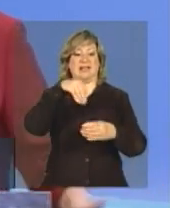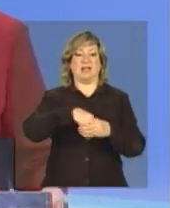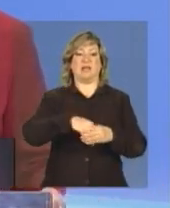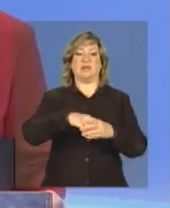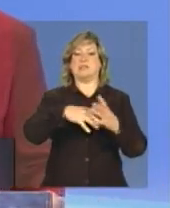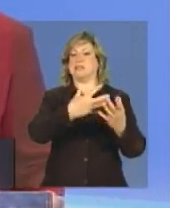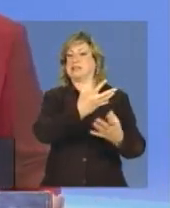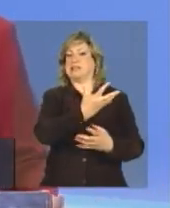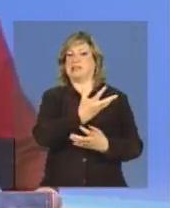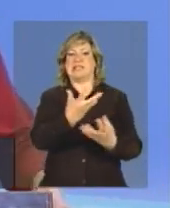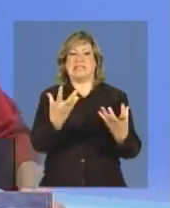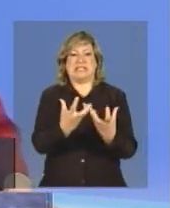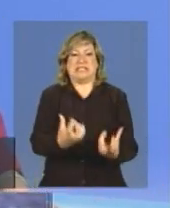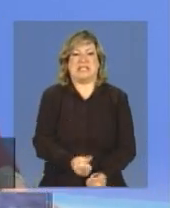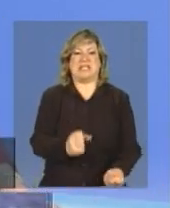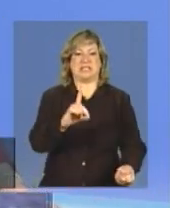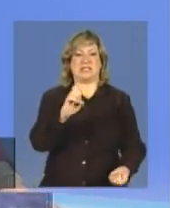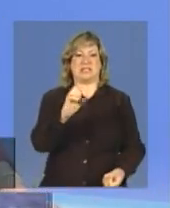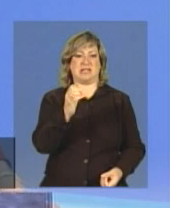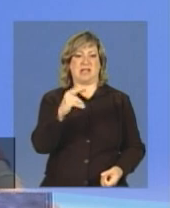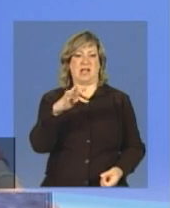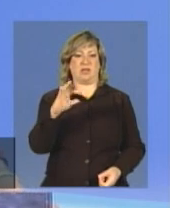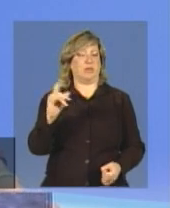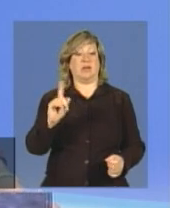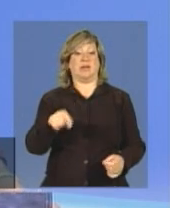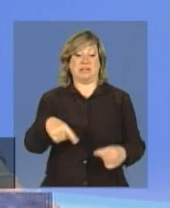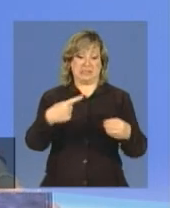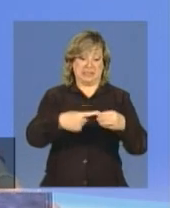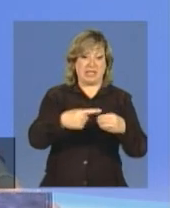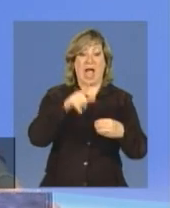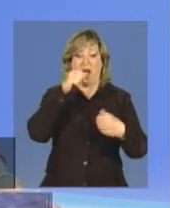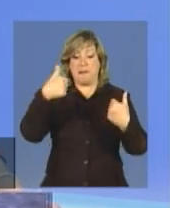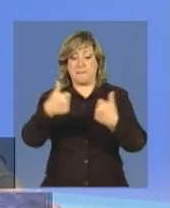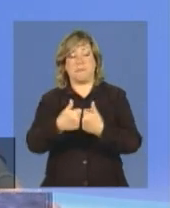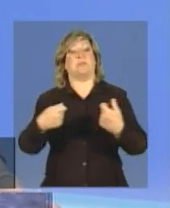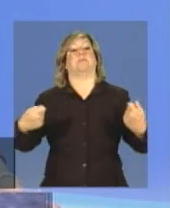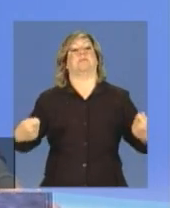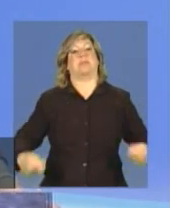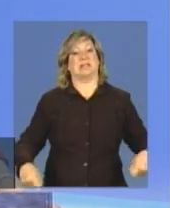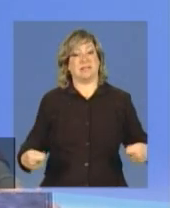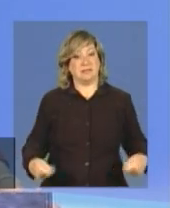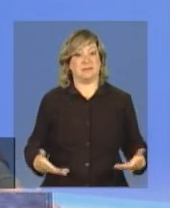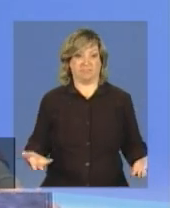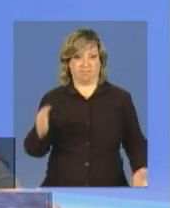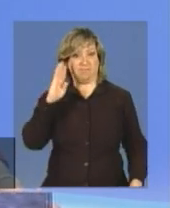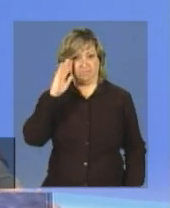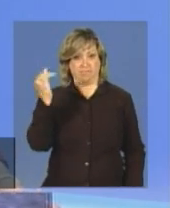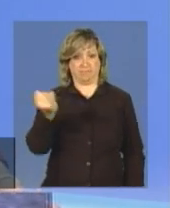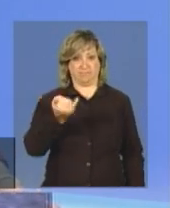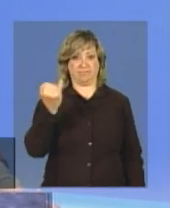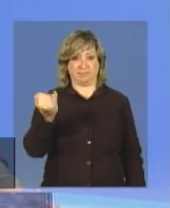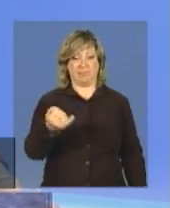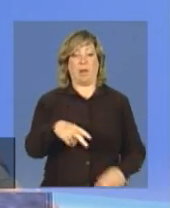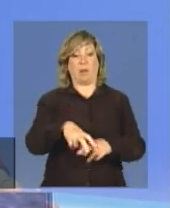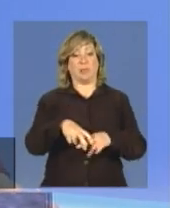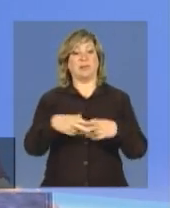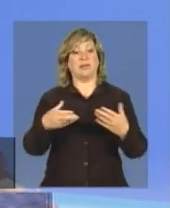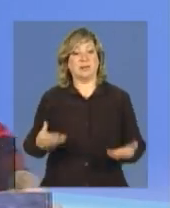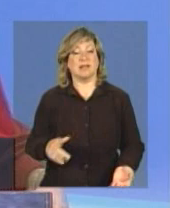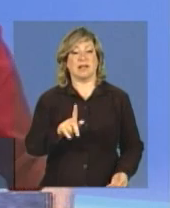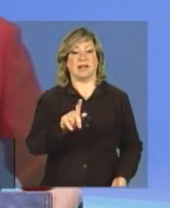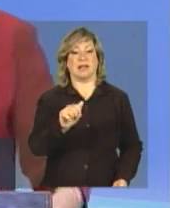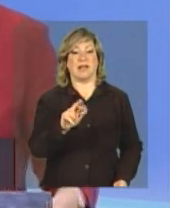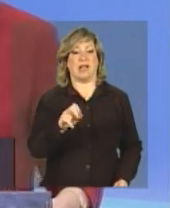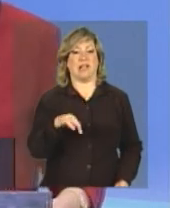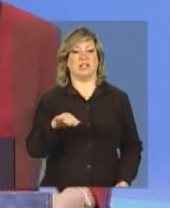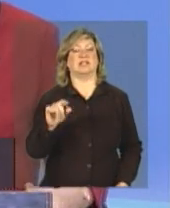deserto, onde não tivesse água. Cidade e água é algo que é fundamental e, portanto, garantir